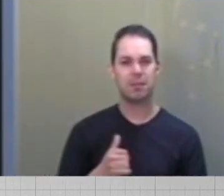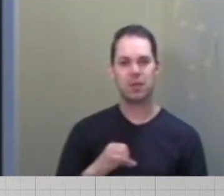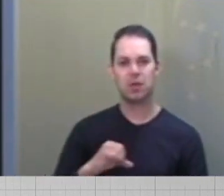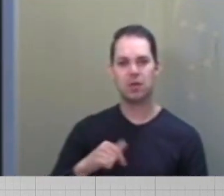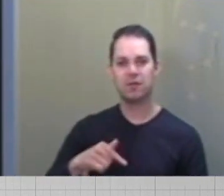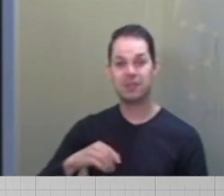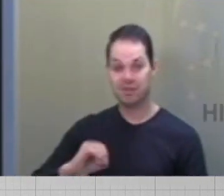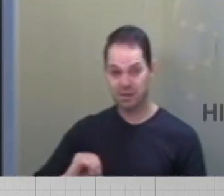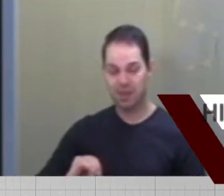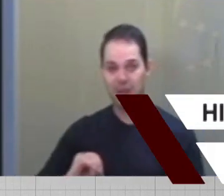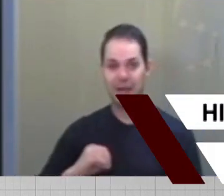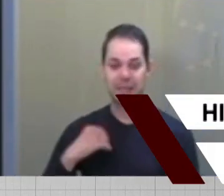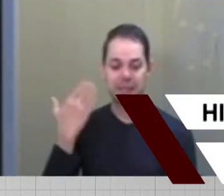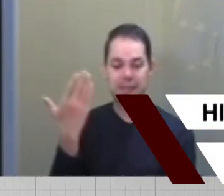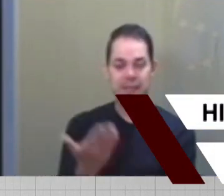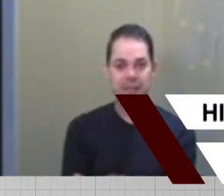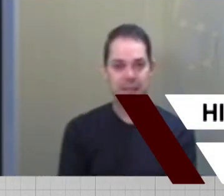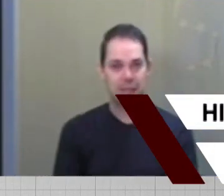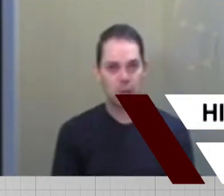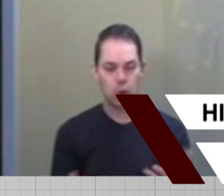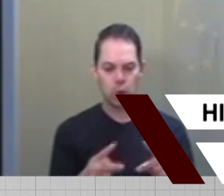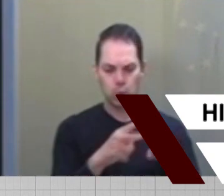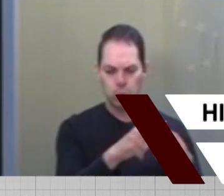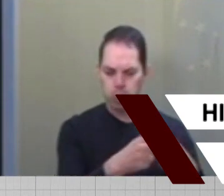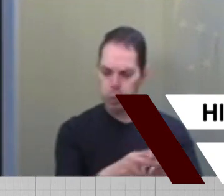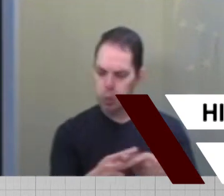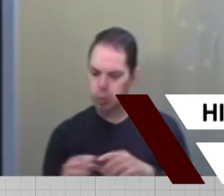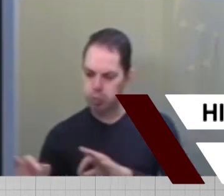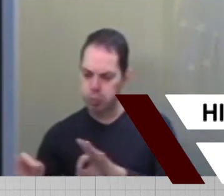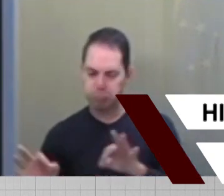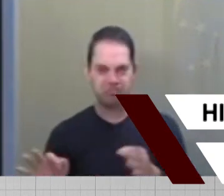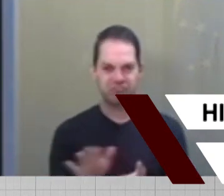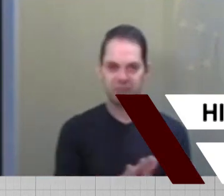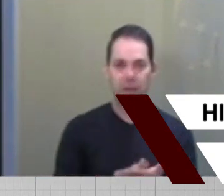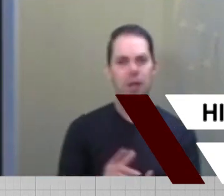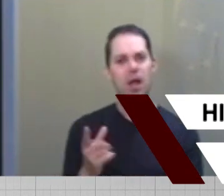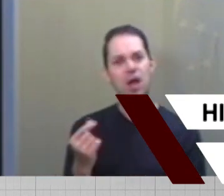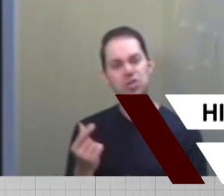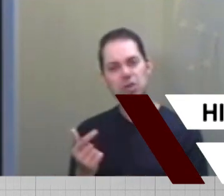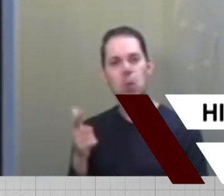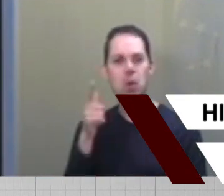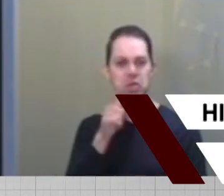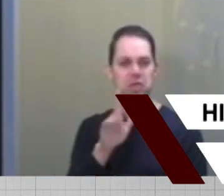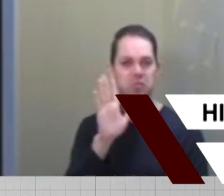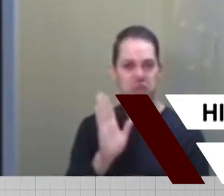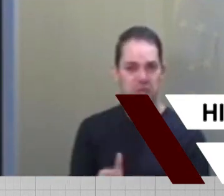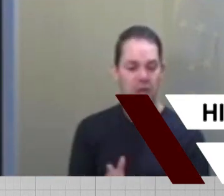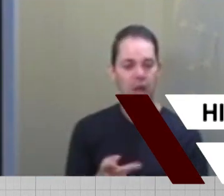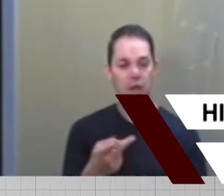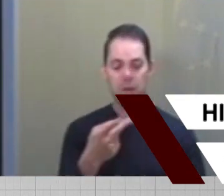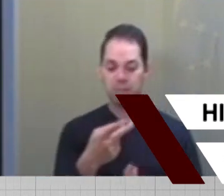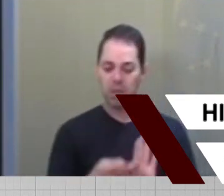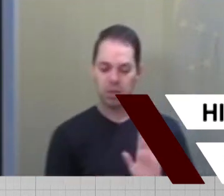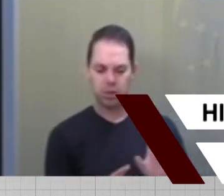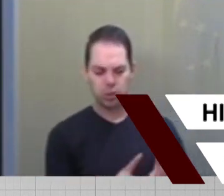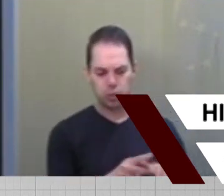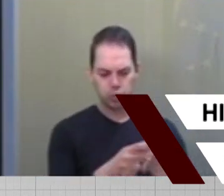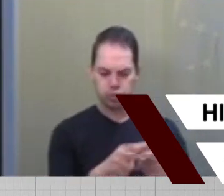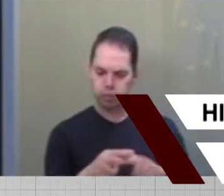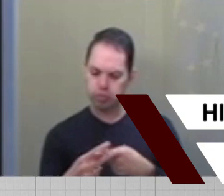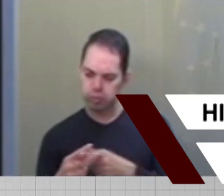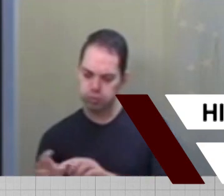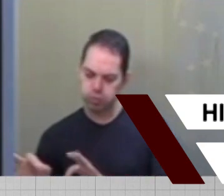Martins, e até hoje nunca mais foram consertados. Conseguimos um recurso, que foi feito um projeto para a recuperação dessas